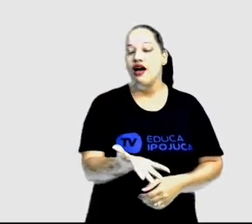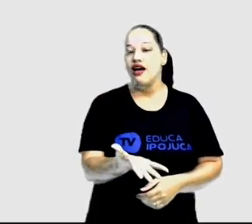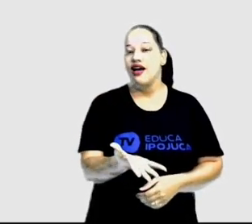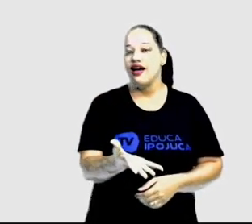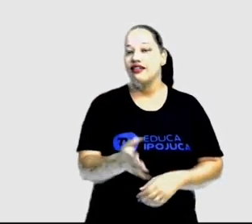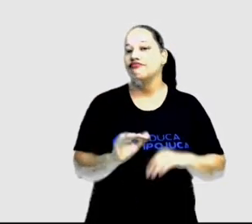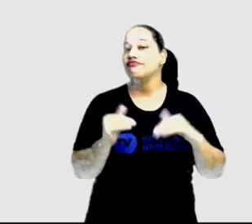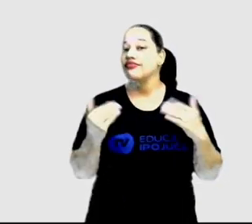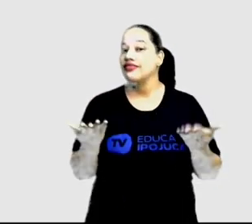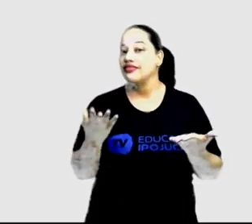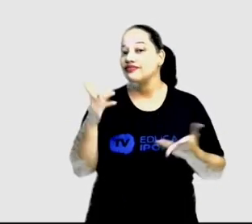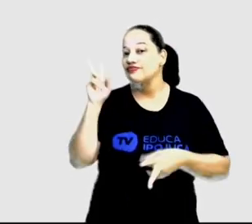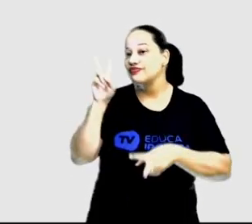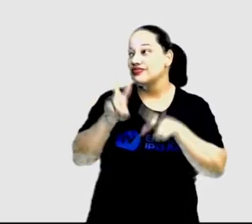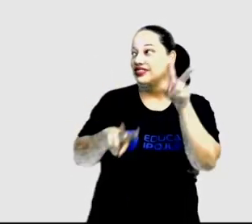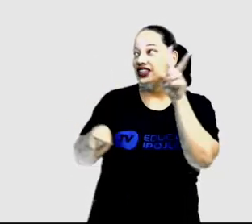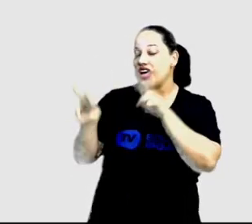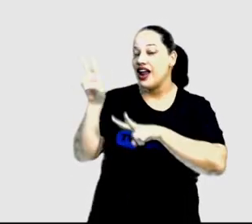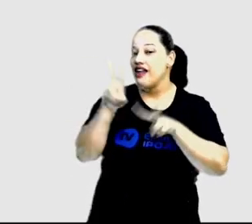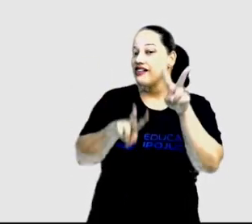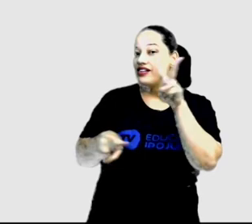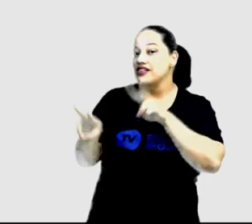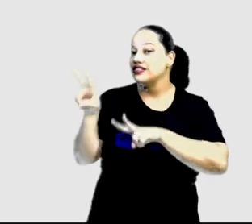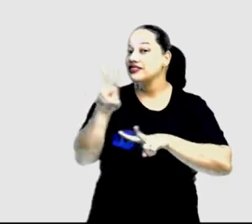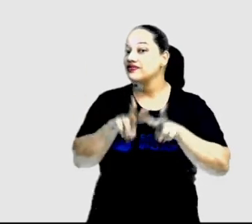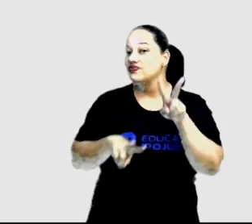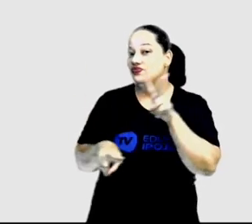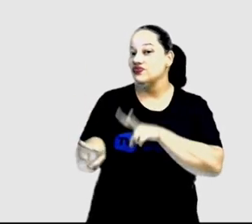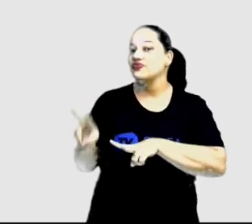Analisem direitinho as duas imagens.